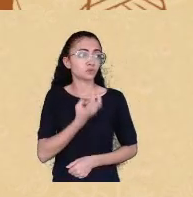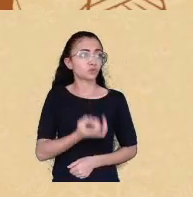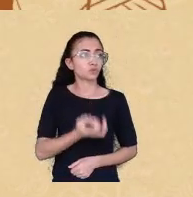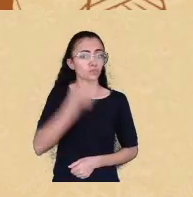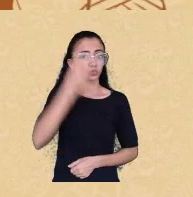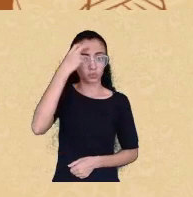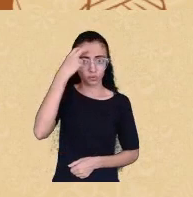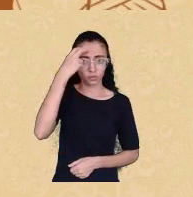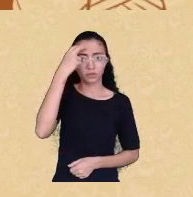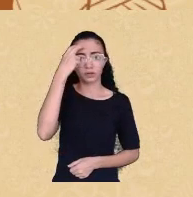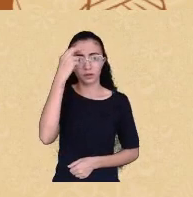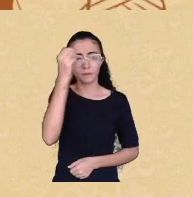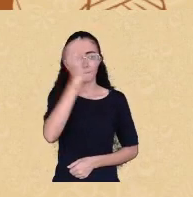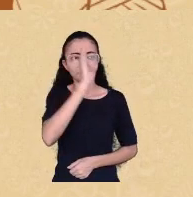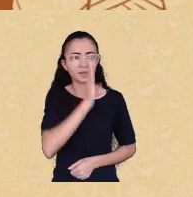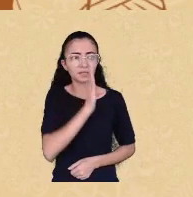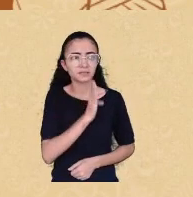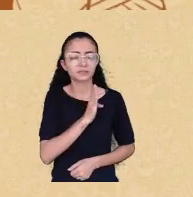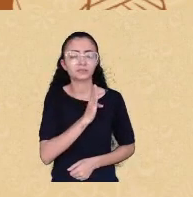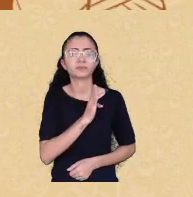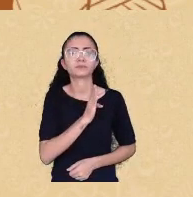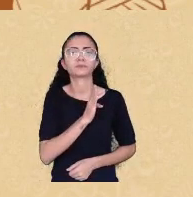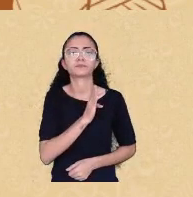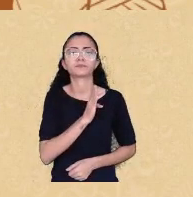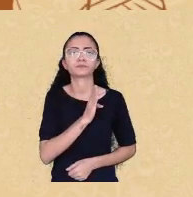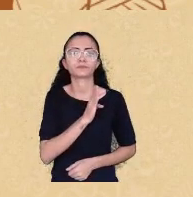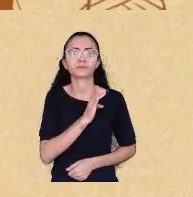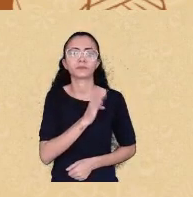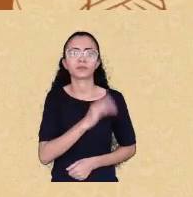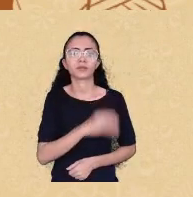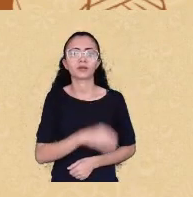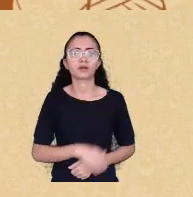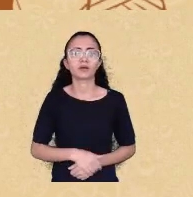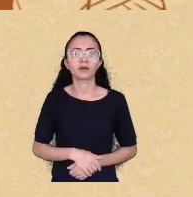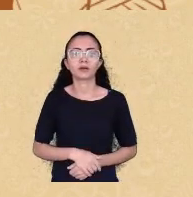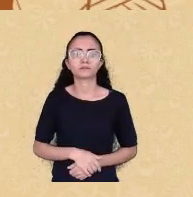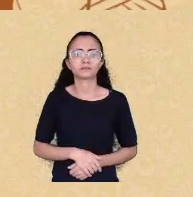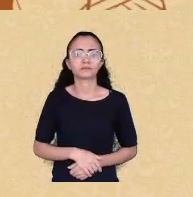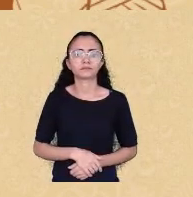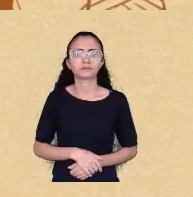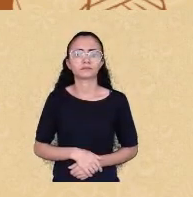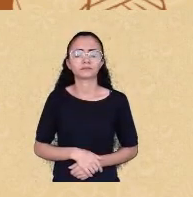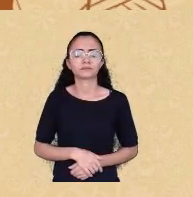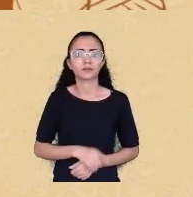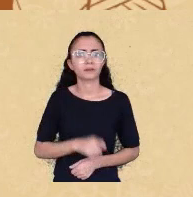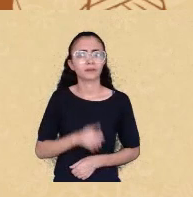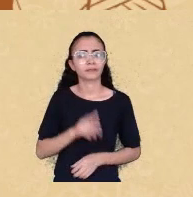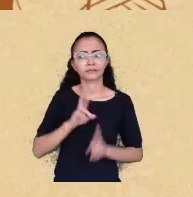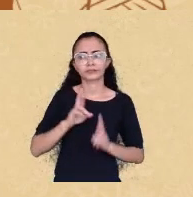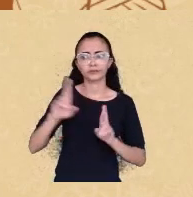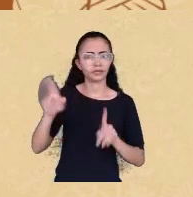cultura recente, comparado, por exemplo, com a cultura indiana. Né? Lá, só as rígidas, elas têm uma formação cultural de 5 mil